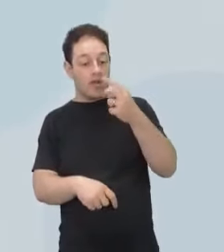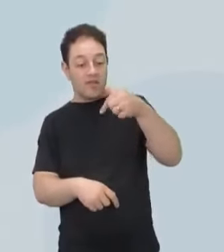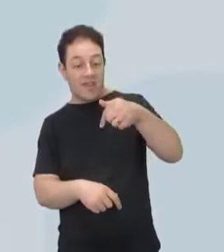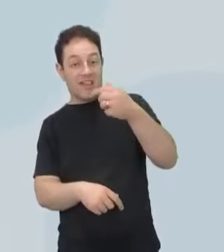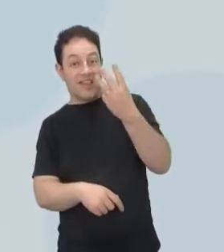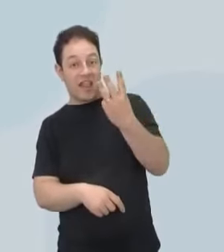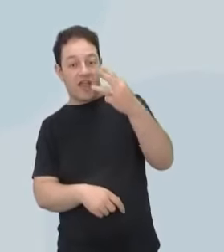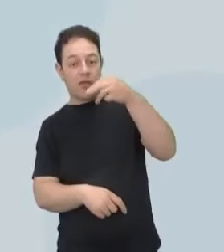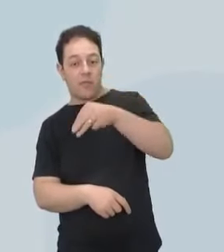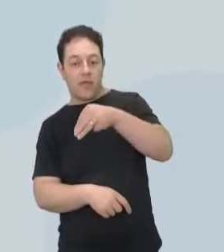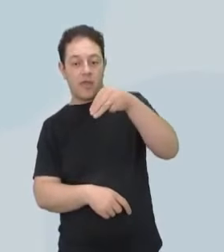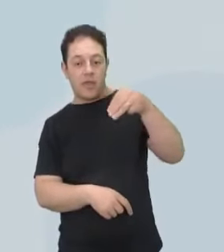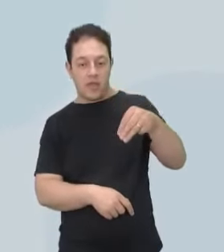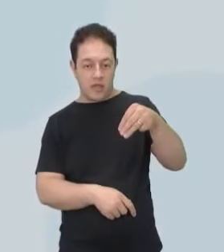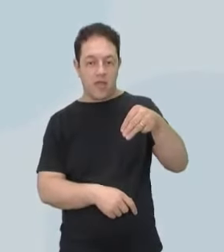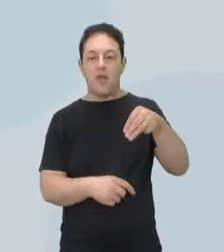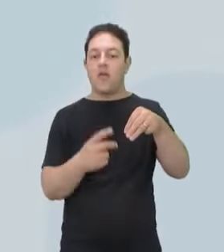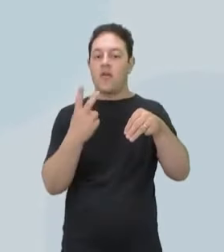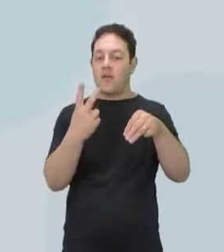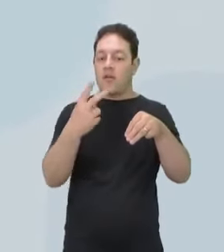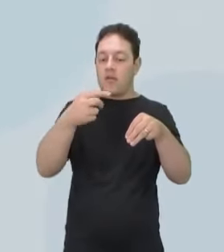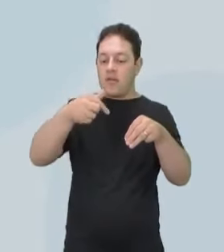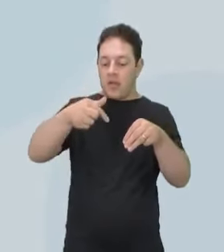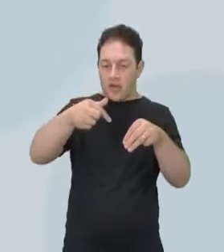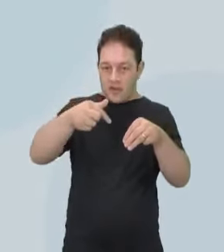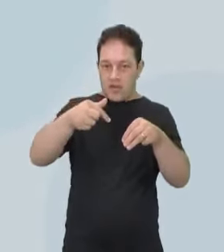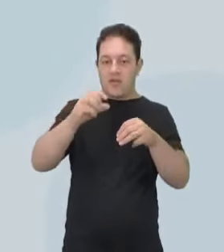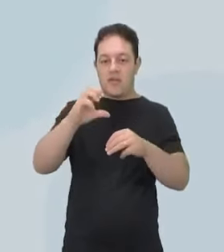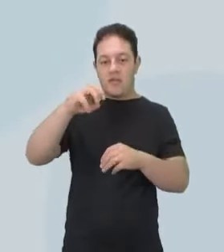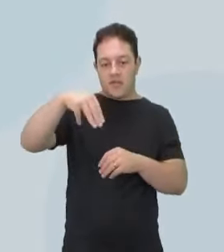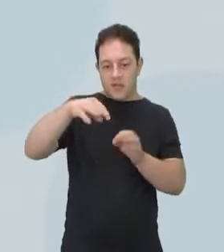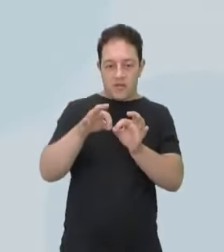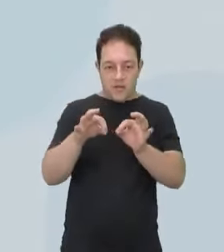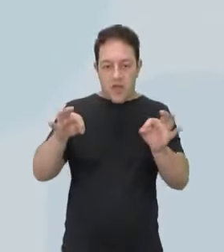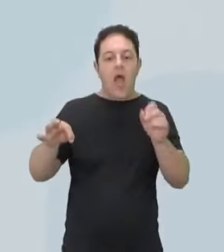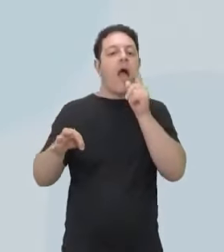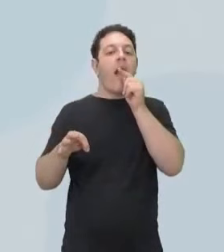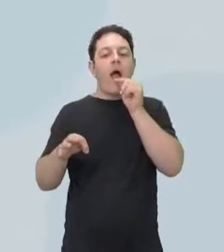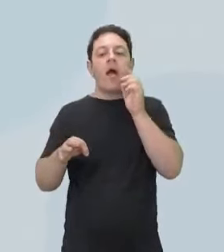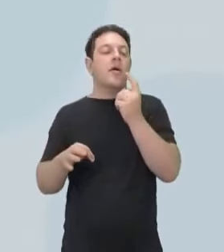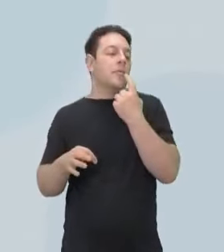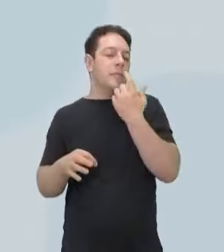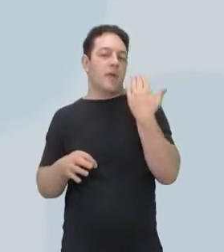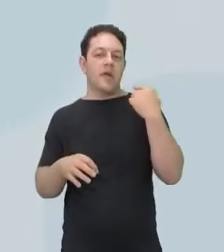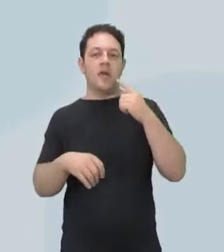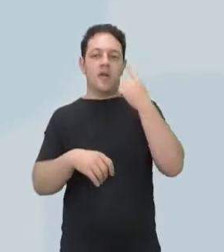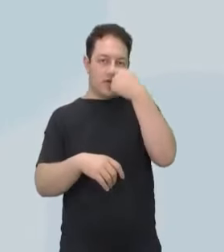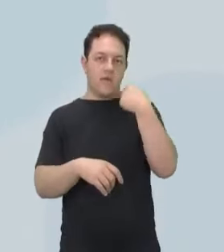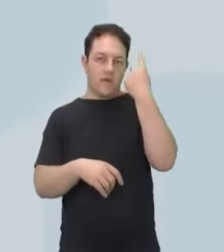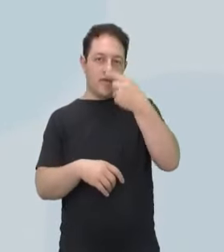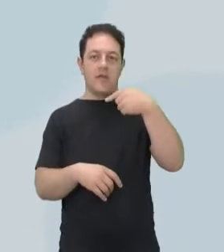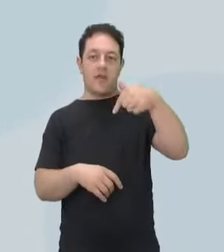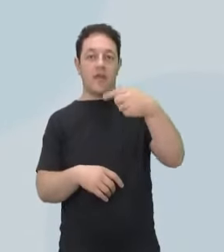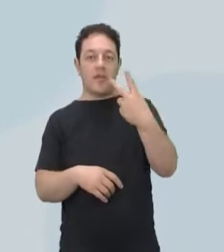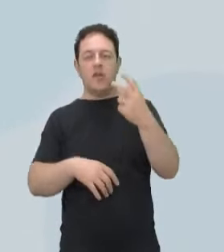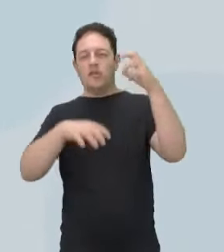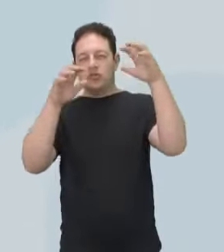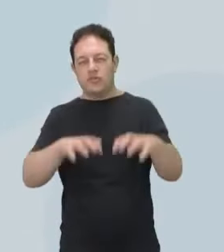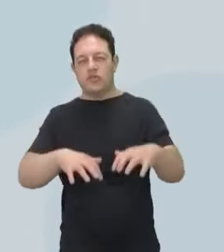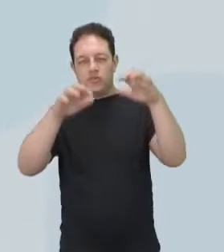milímetros, 27 centímetros de água que caiu nas últimas 72 horas. Caramba.